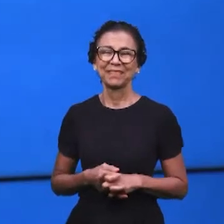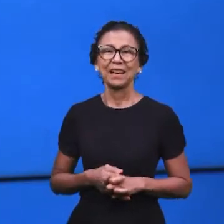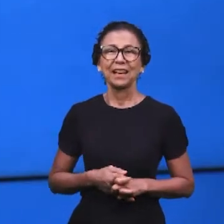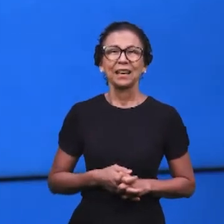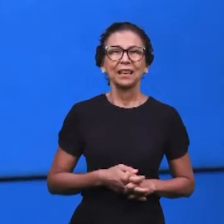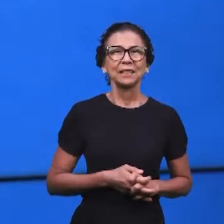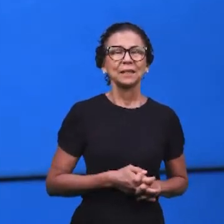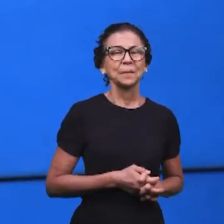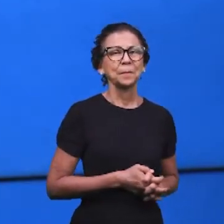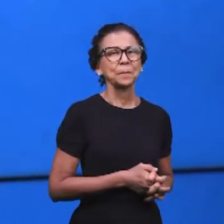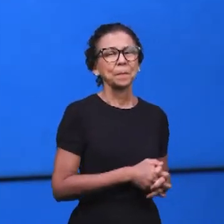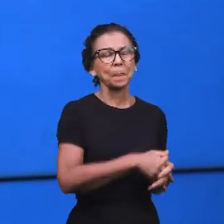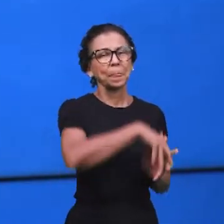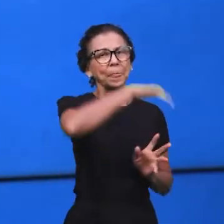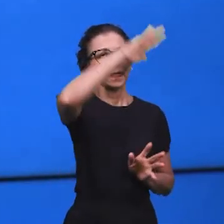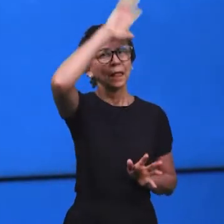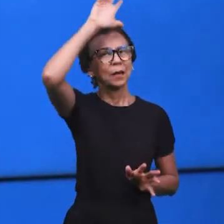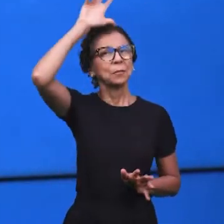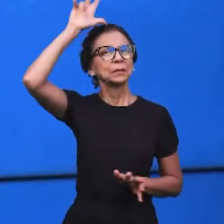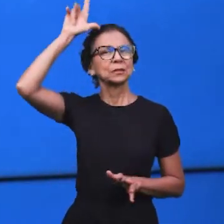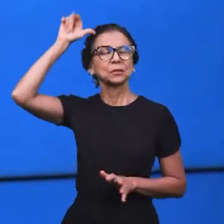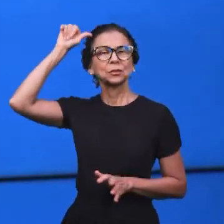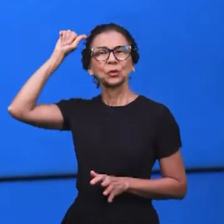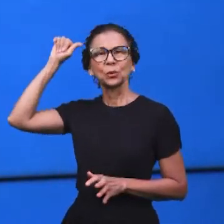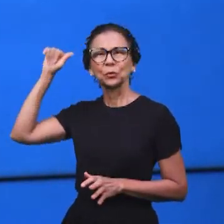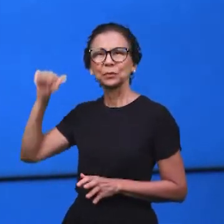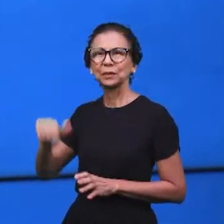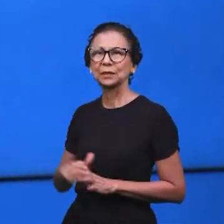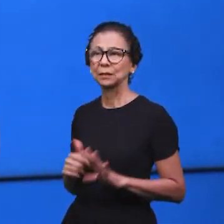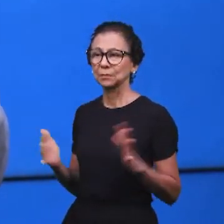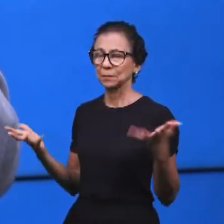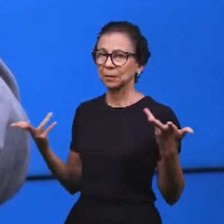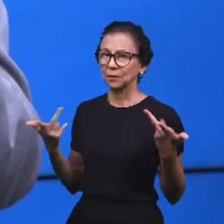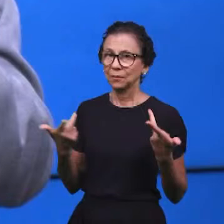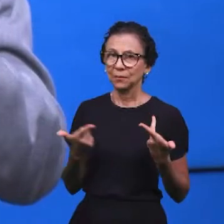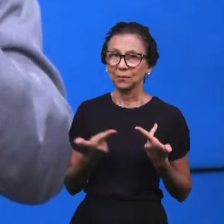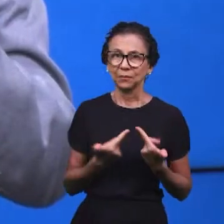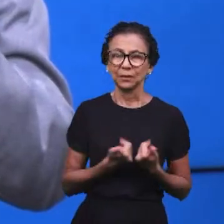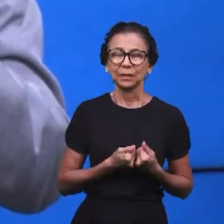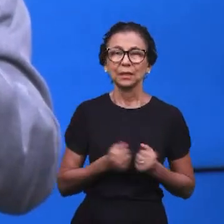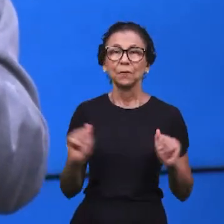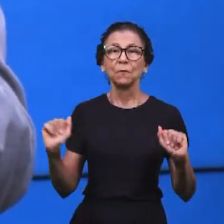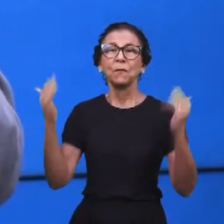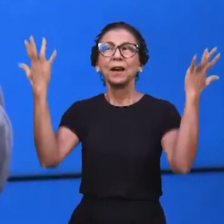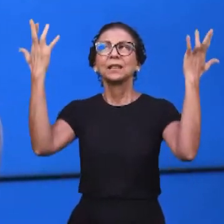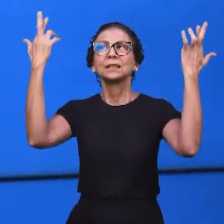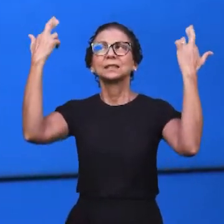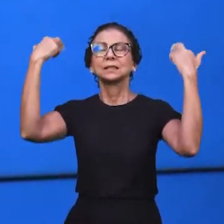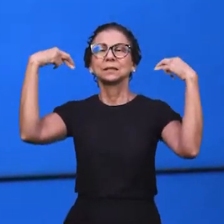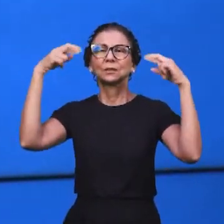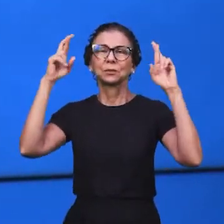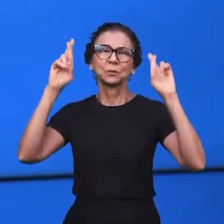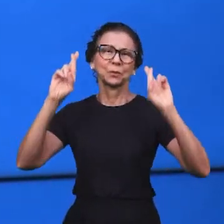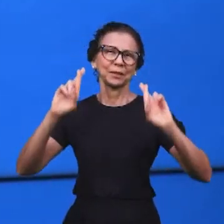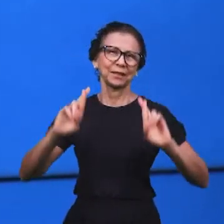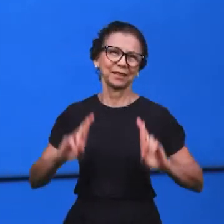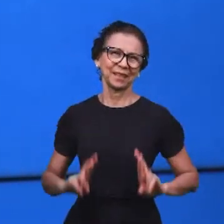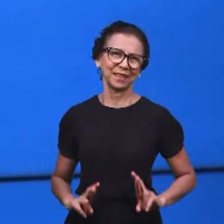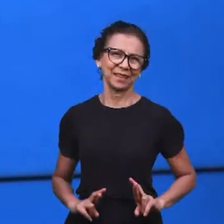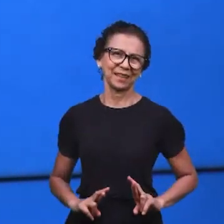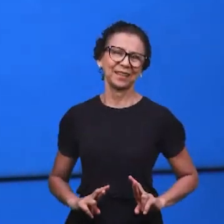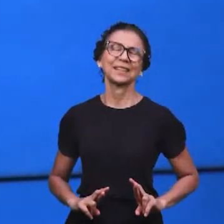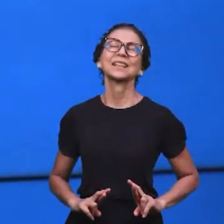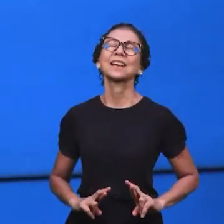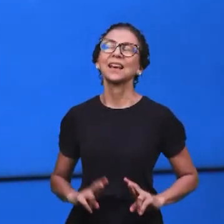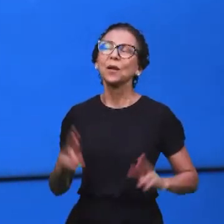pergunta. Lá no Amazonas, em Tabatinga, que maravilha ali, as bodas do Cordeiro. Essa expressão foi maravilhosa, porque